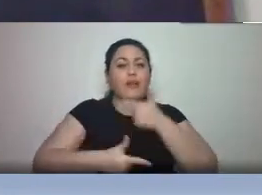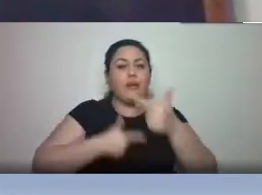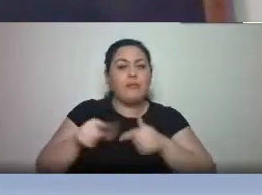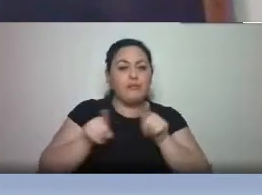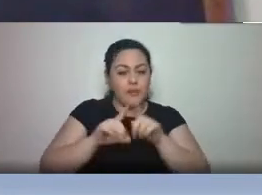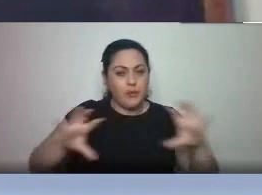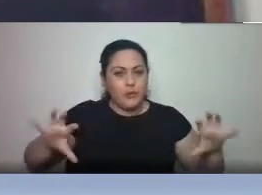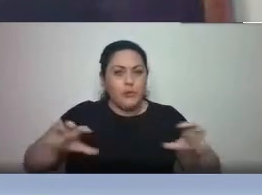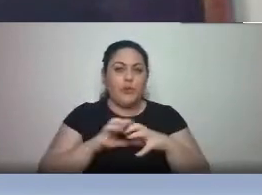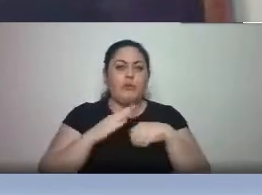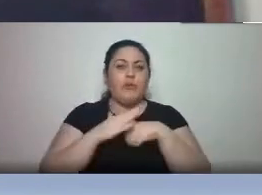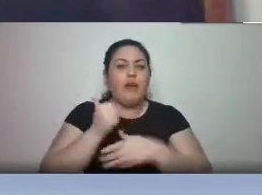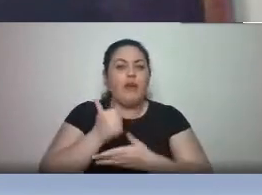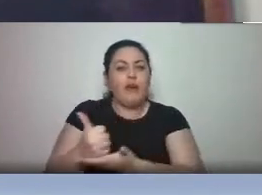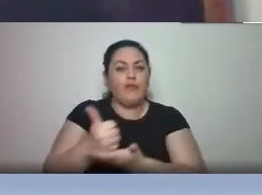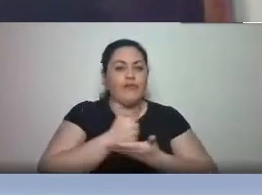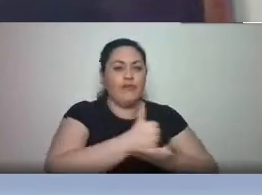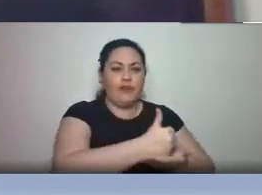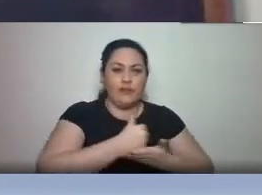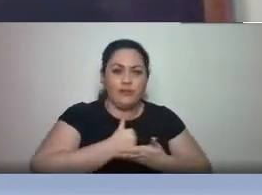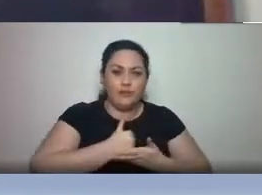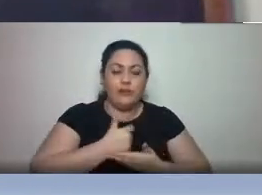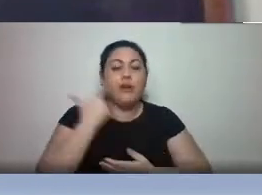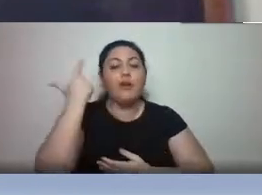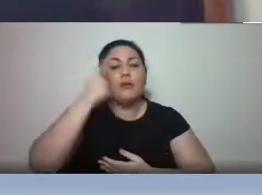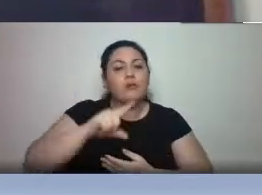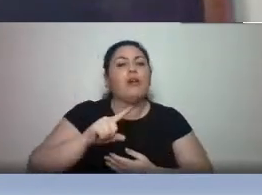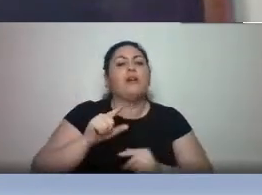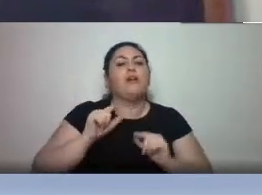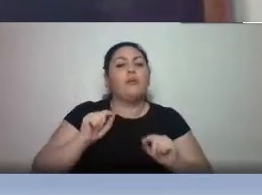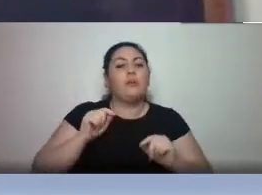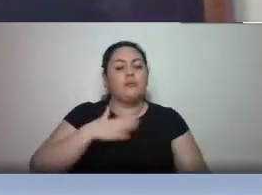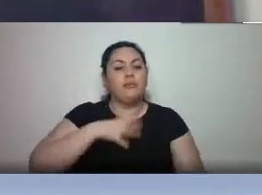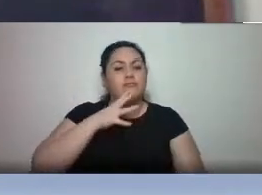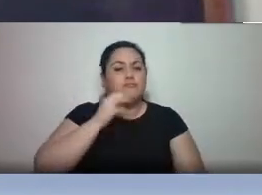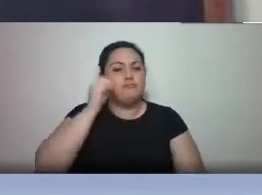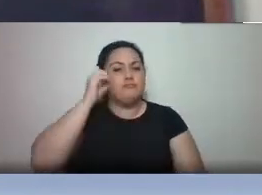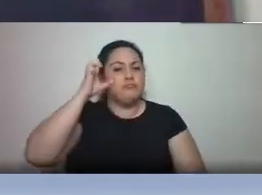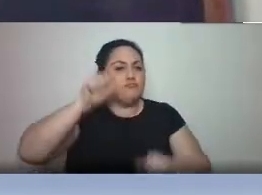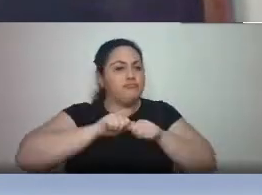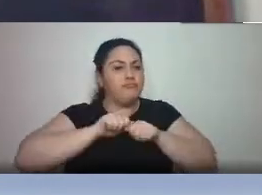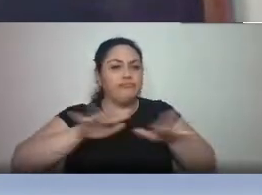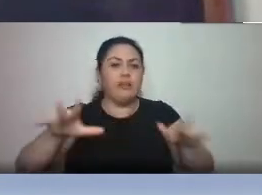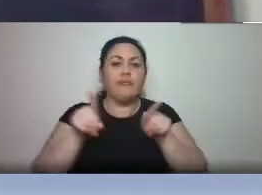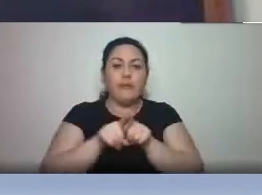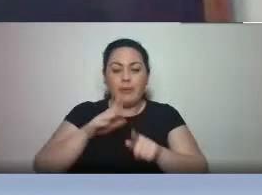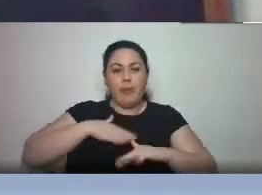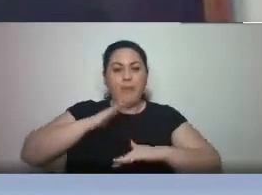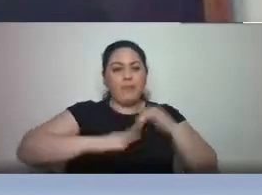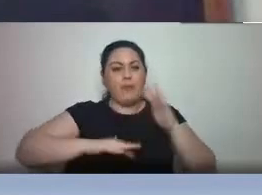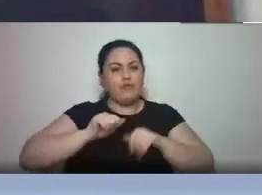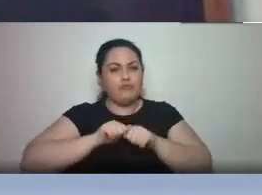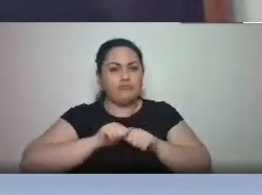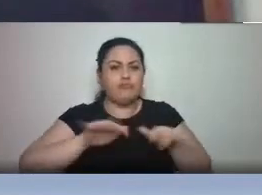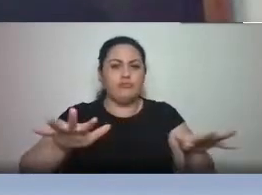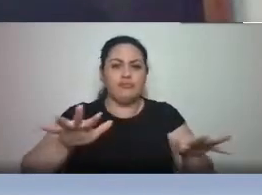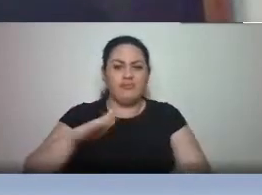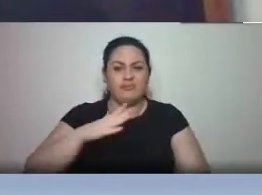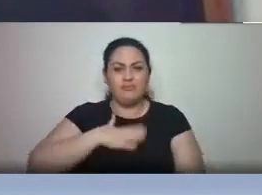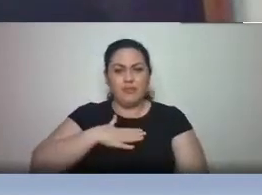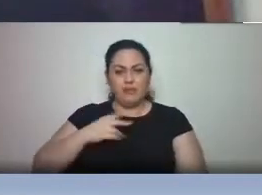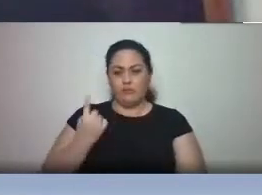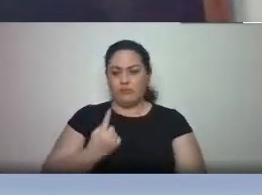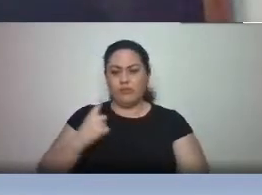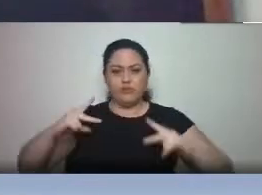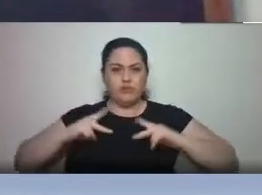para construir e fazer circular nossos saberes e práticas, saindo de vivências individualizadas